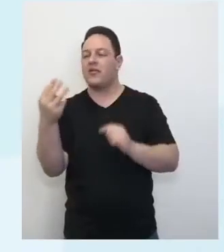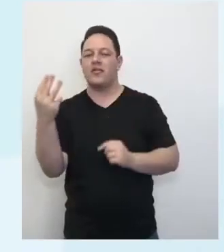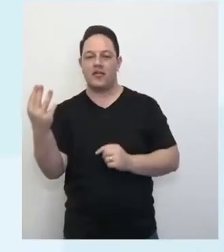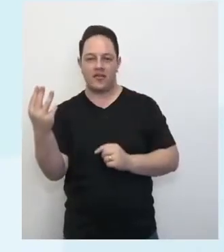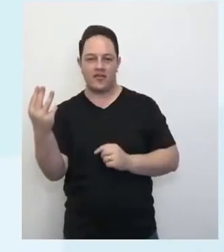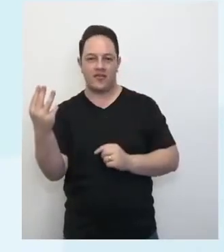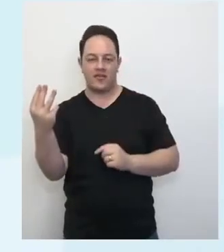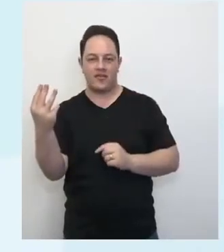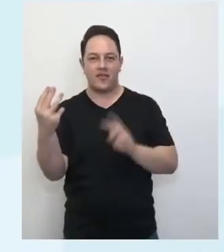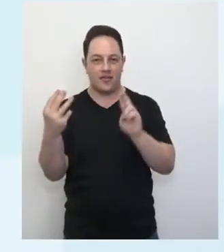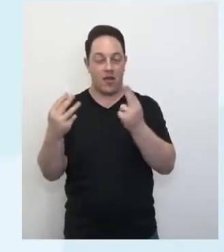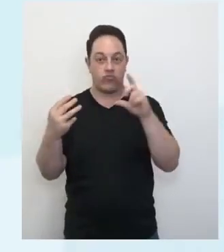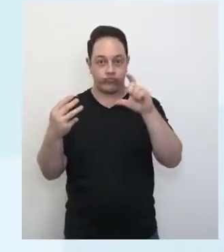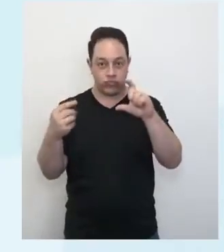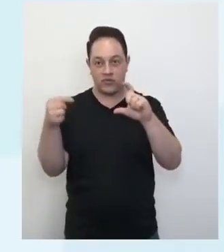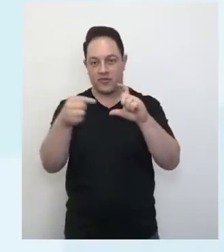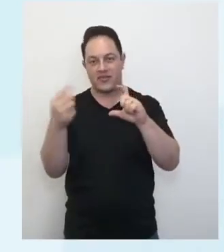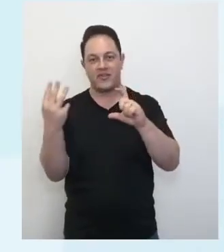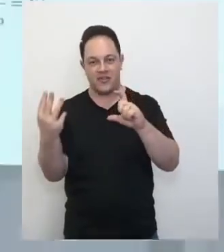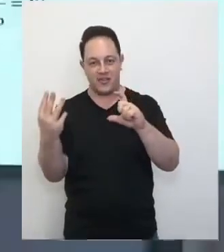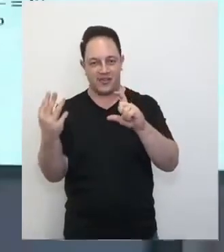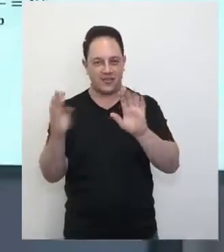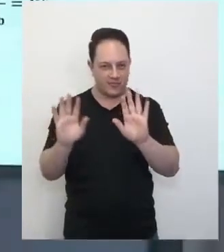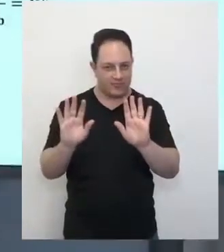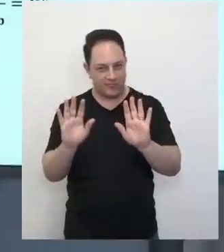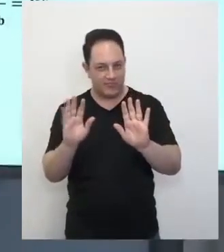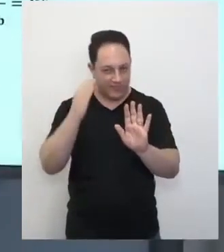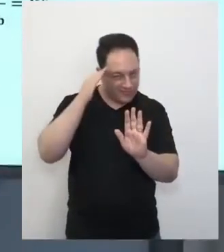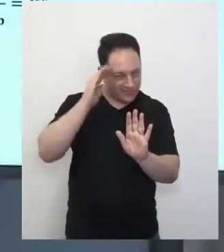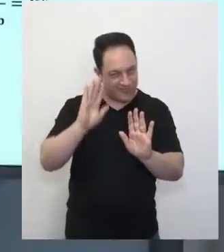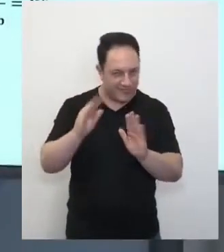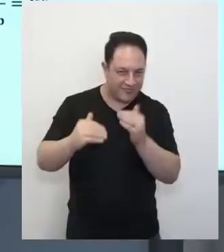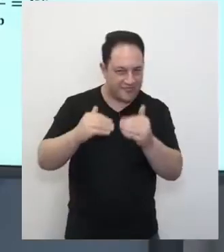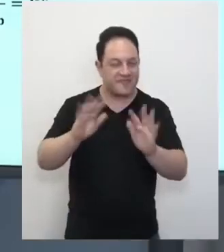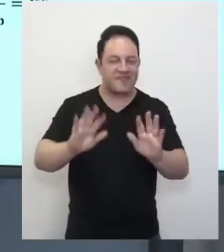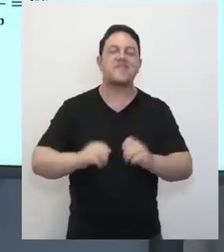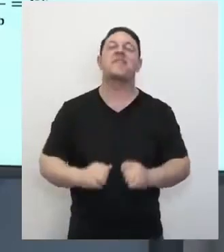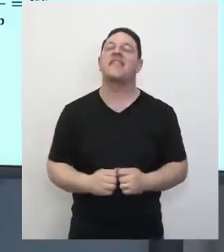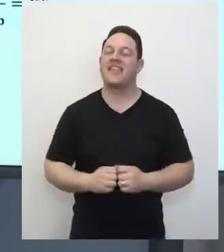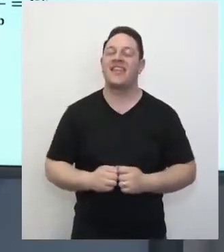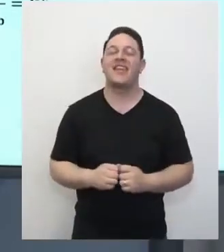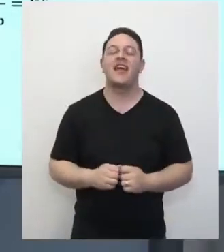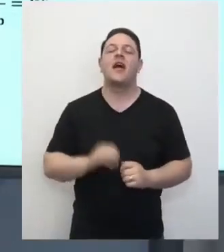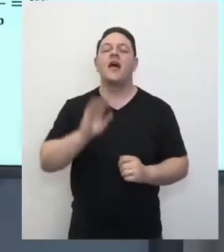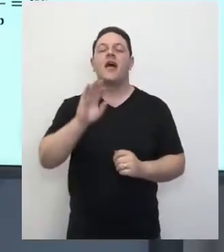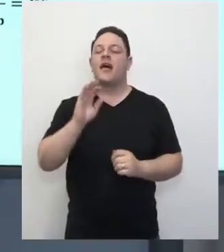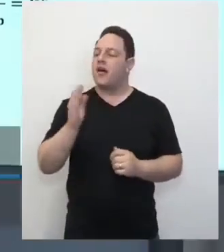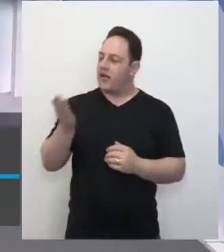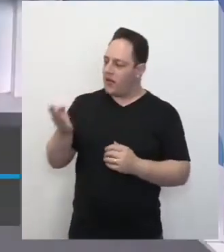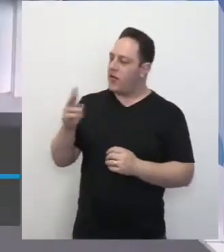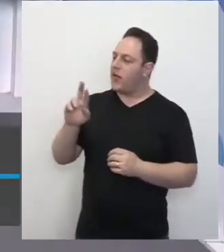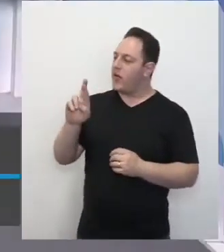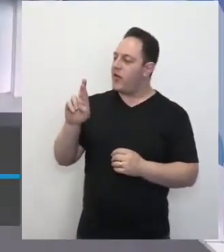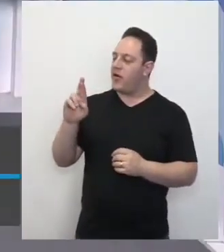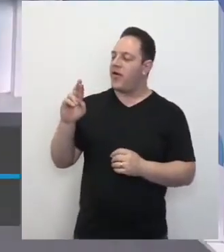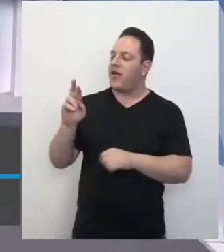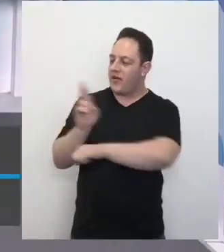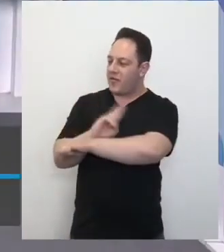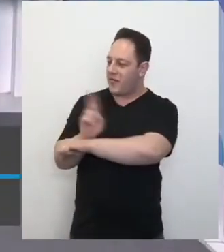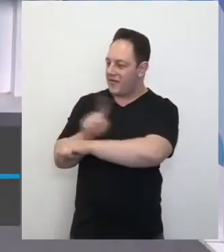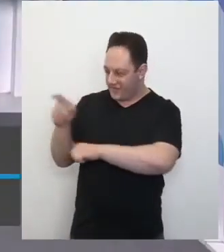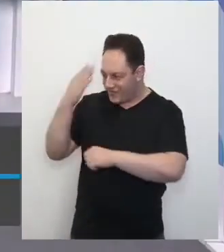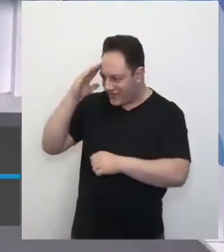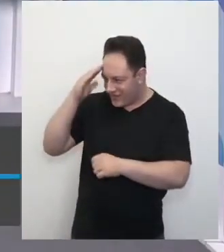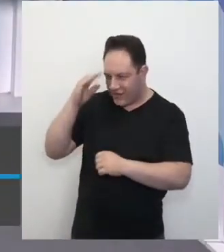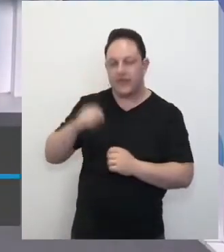menos três tranquilo até aqui muito bem professora Roberta Você entendeu sim eu